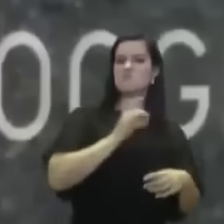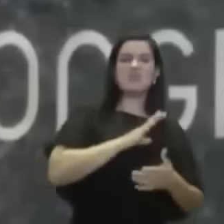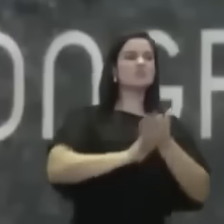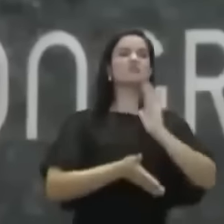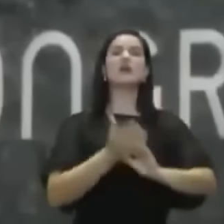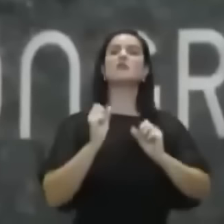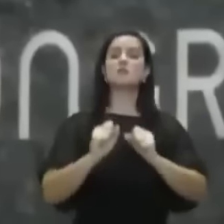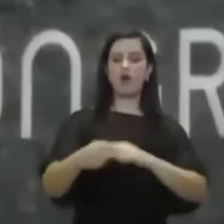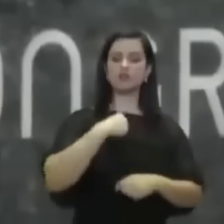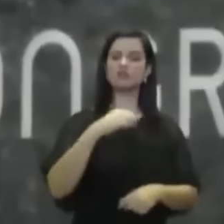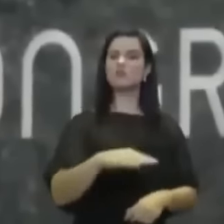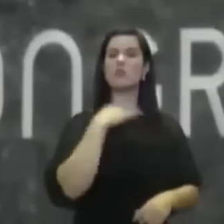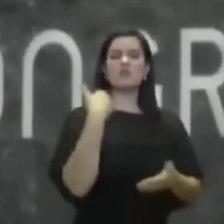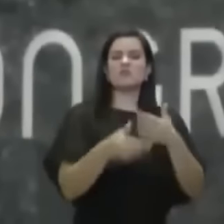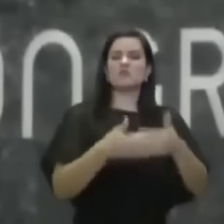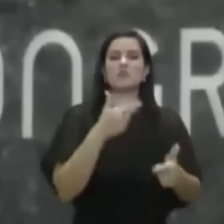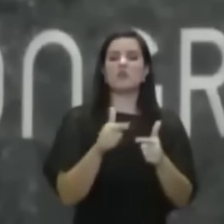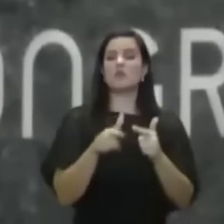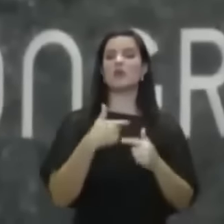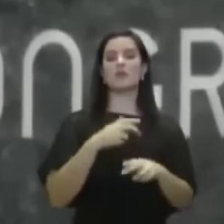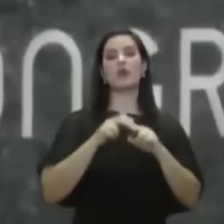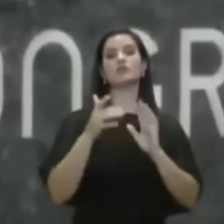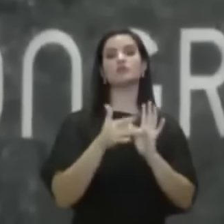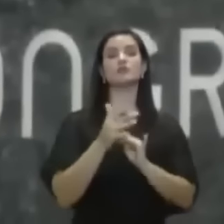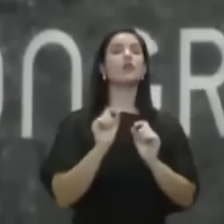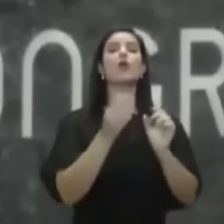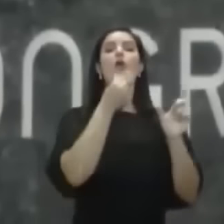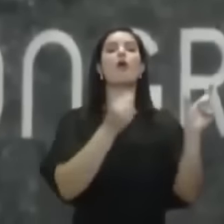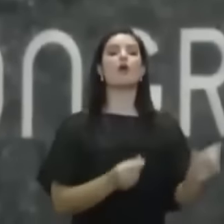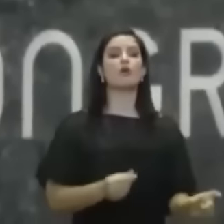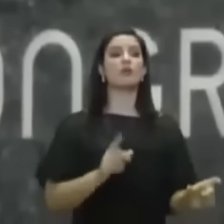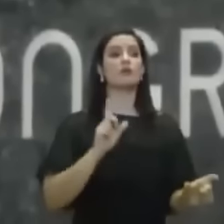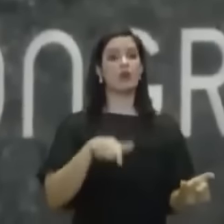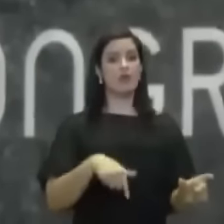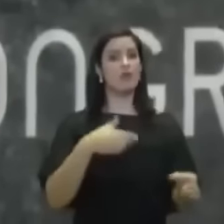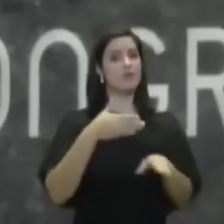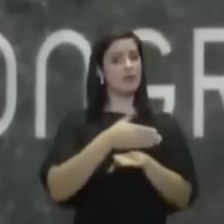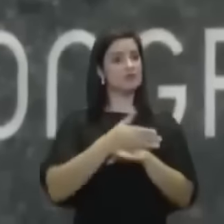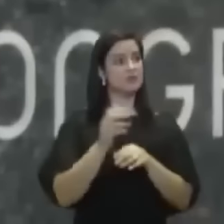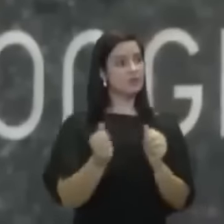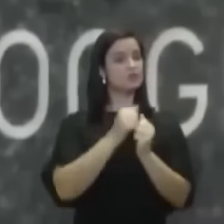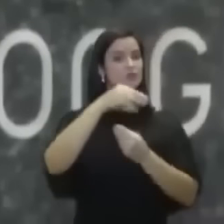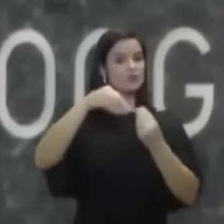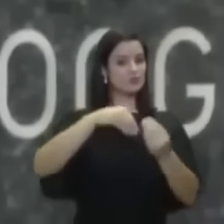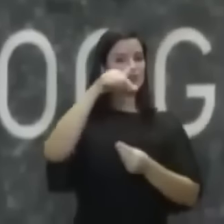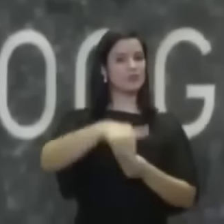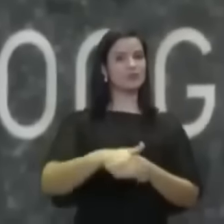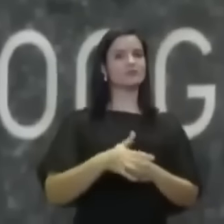própria morte. Quem é este homem? Este homem está entre nós, nesta